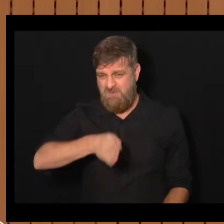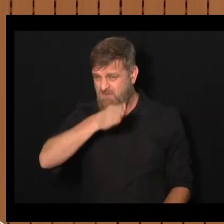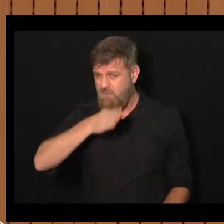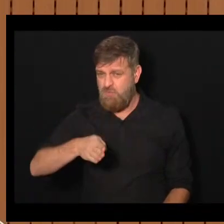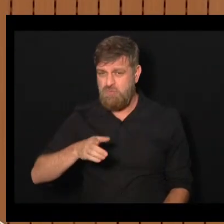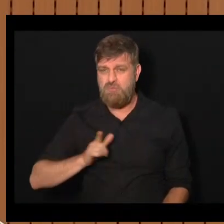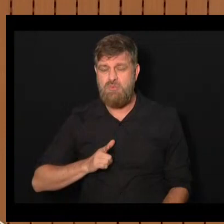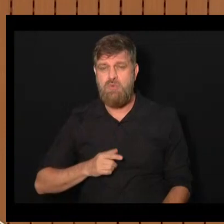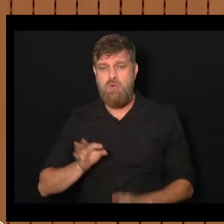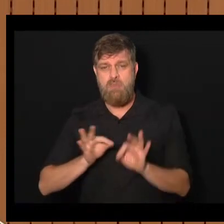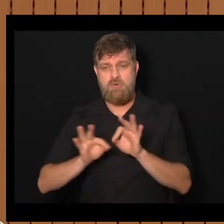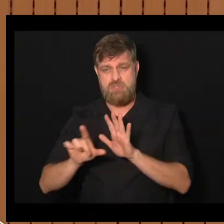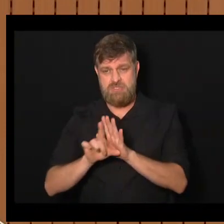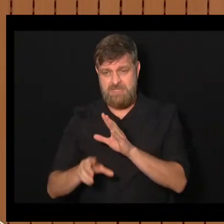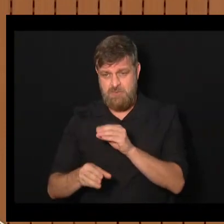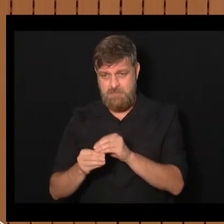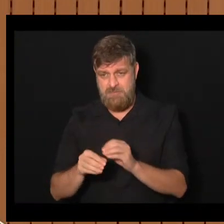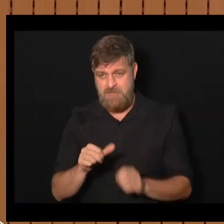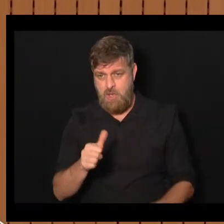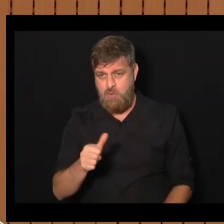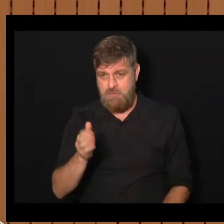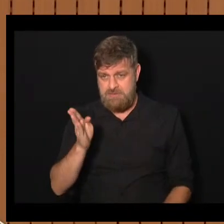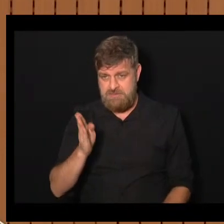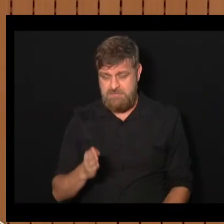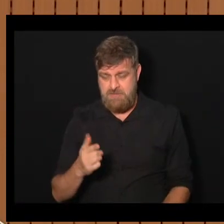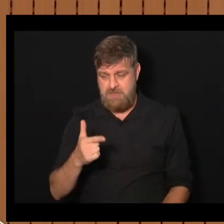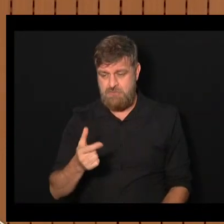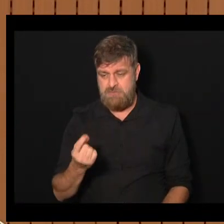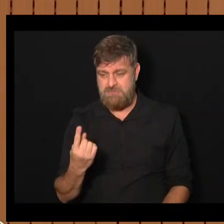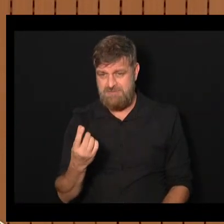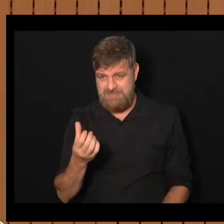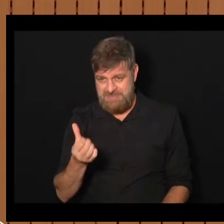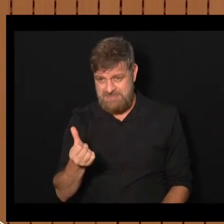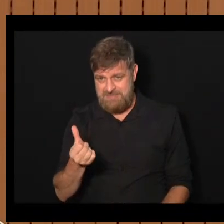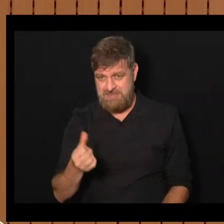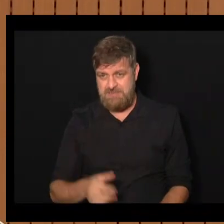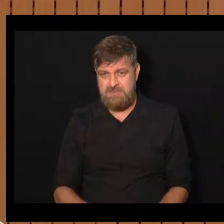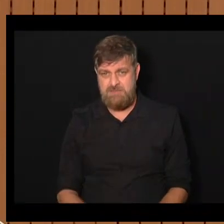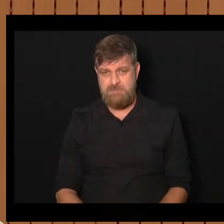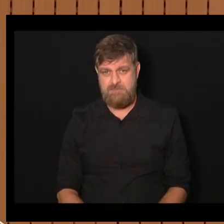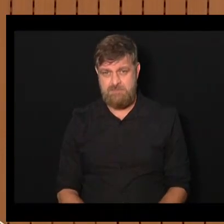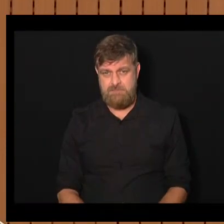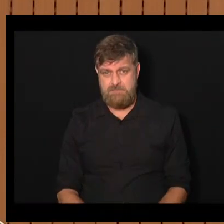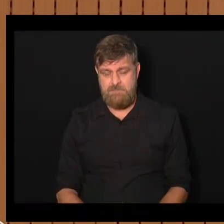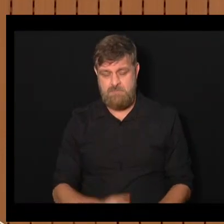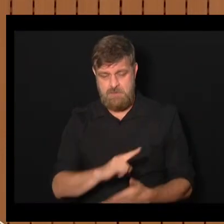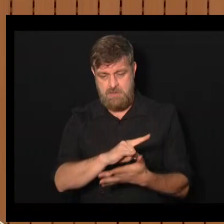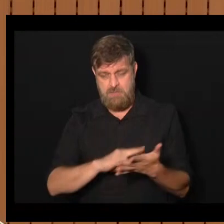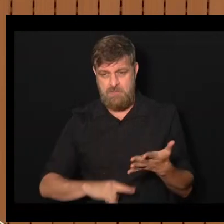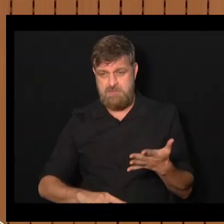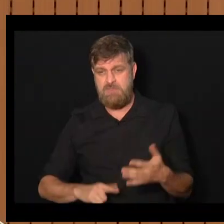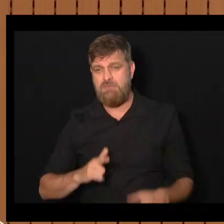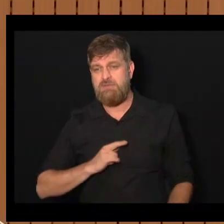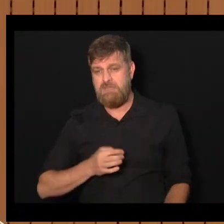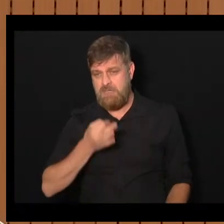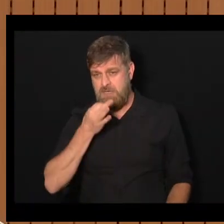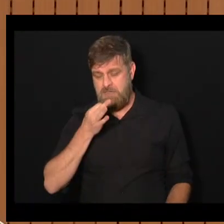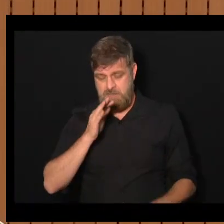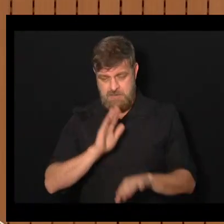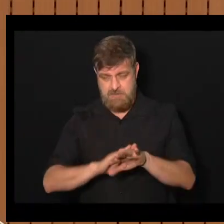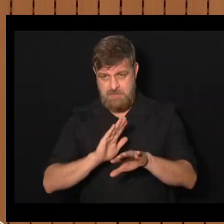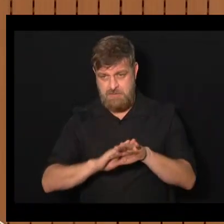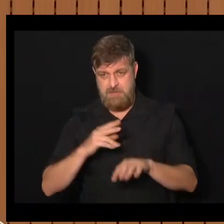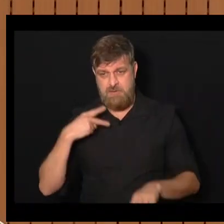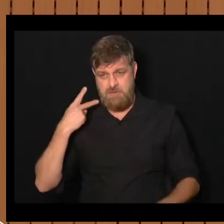referência ao PLC 11 de 2016. A moção recebe da lavra do